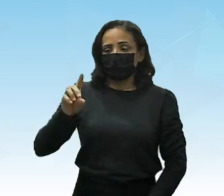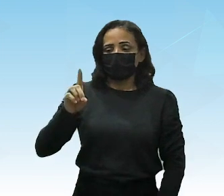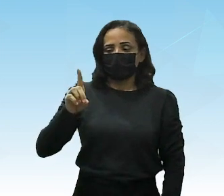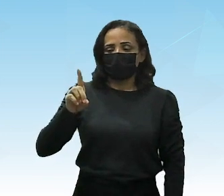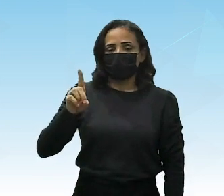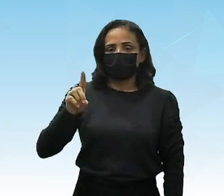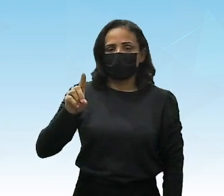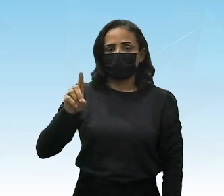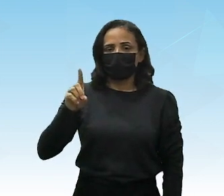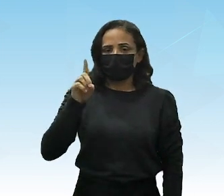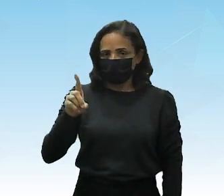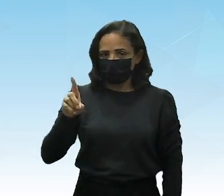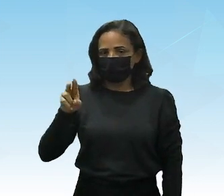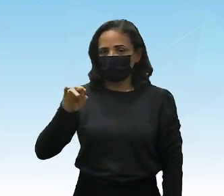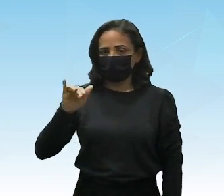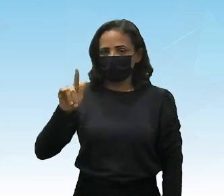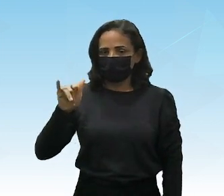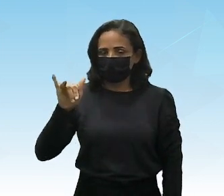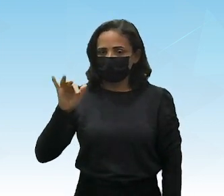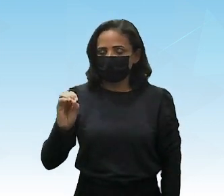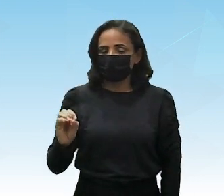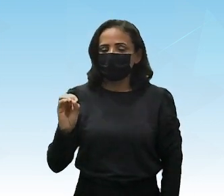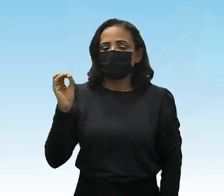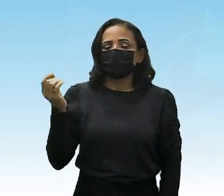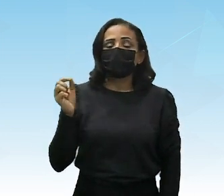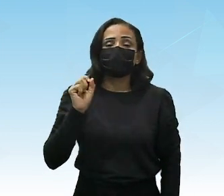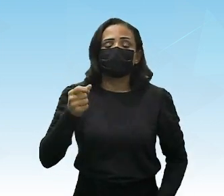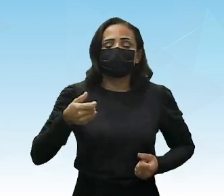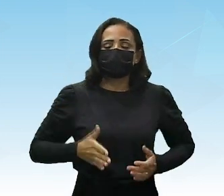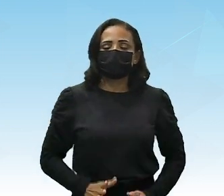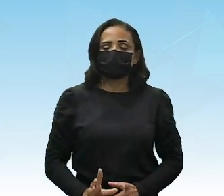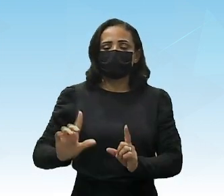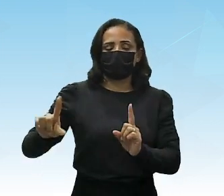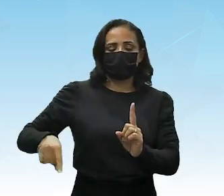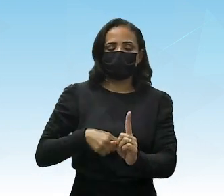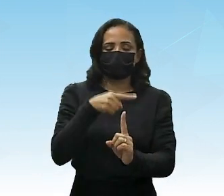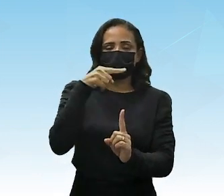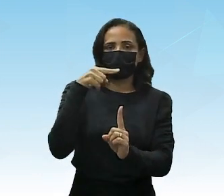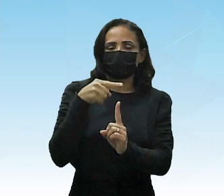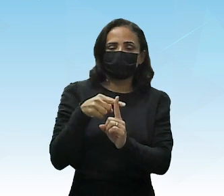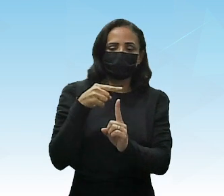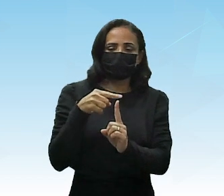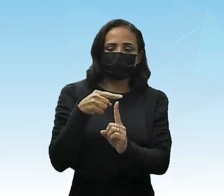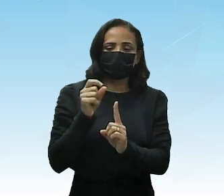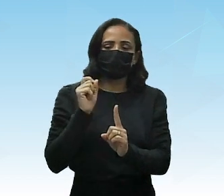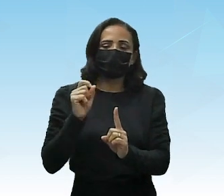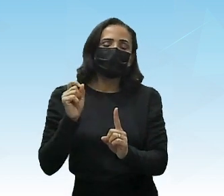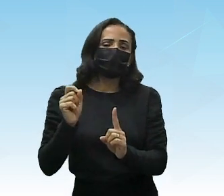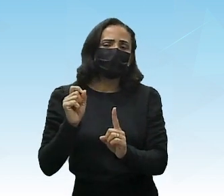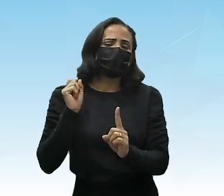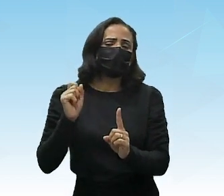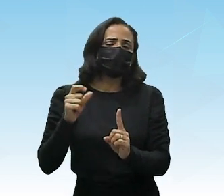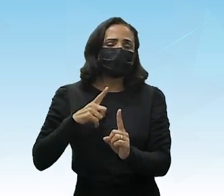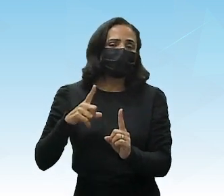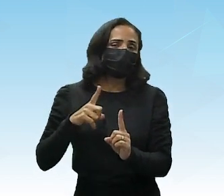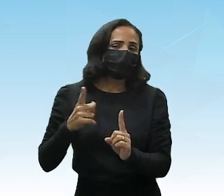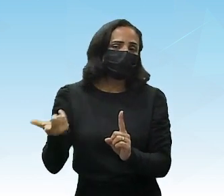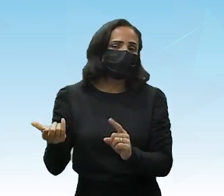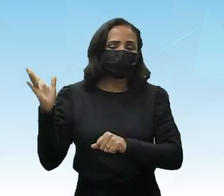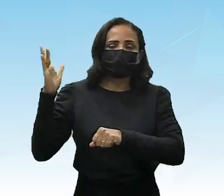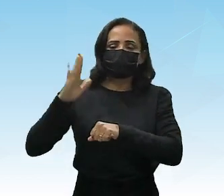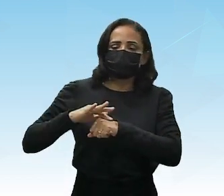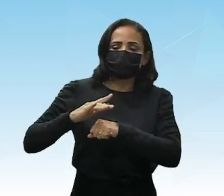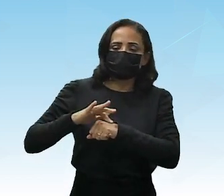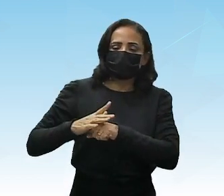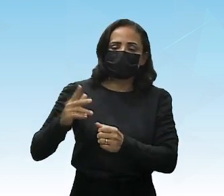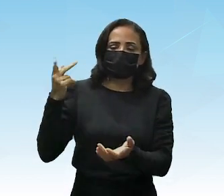o segundo filho, ele vai ser positivo. Porque um filho só pode ter essa doença